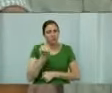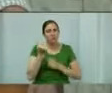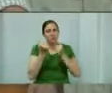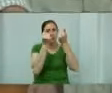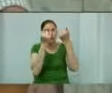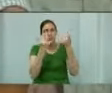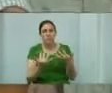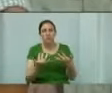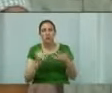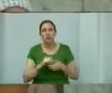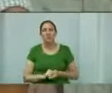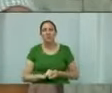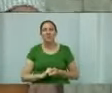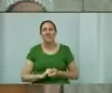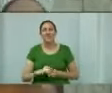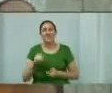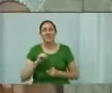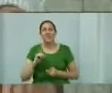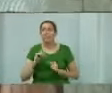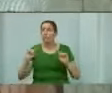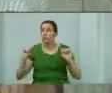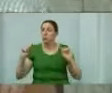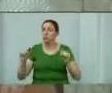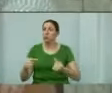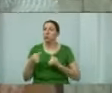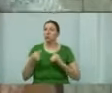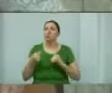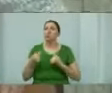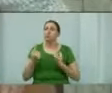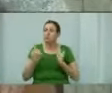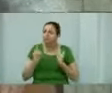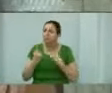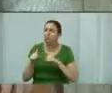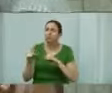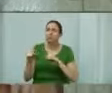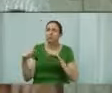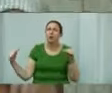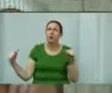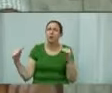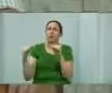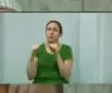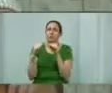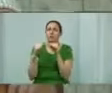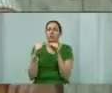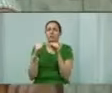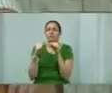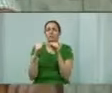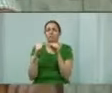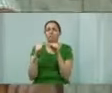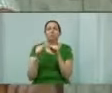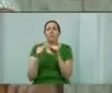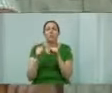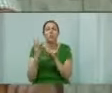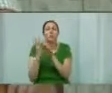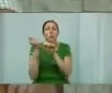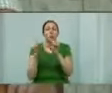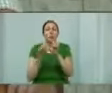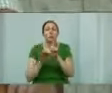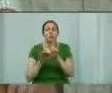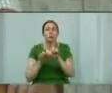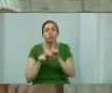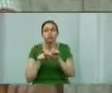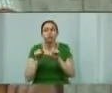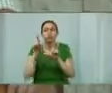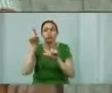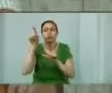aqui, os desafios é totalmente proporcional à melhoria de receita. Eu vou